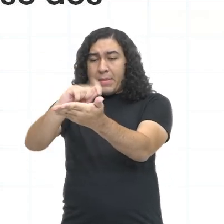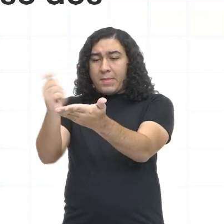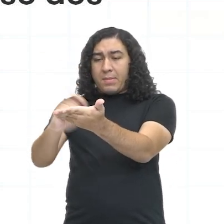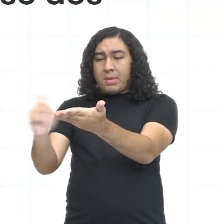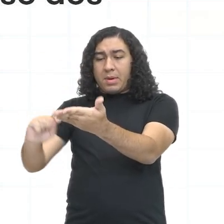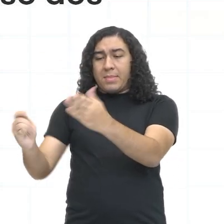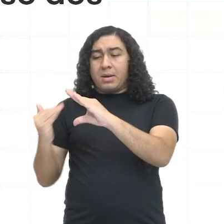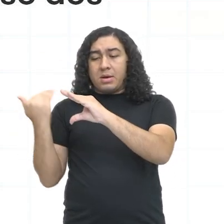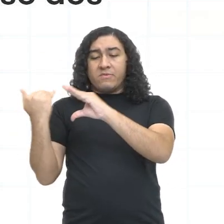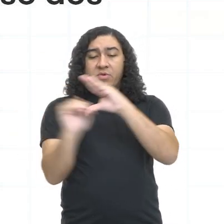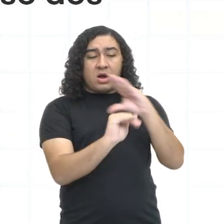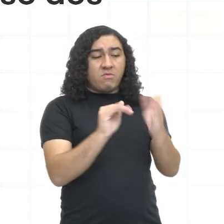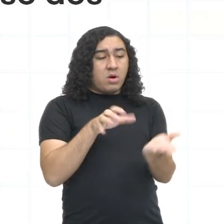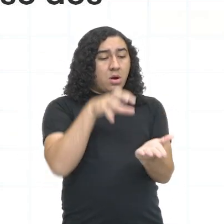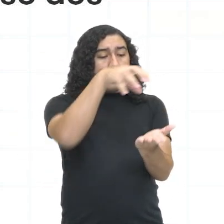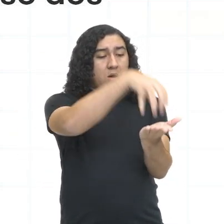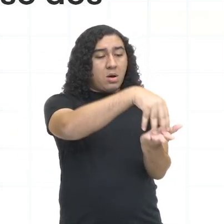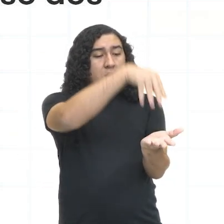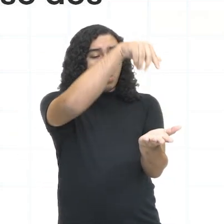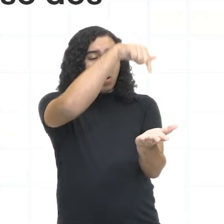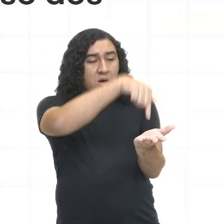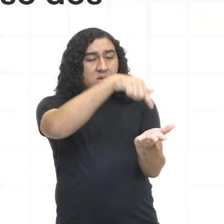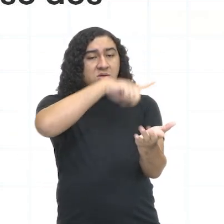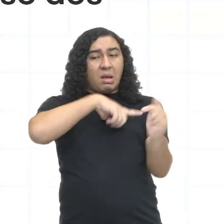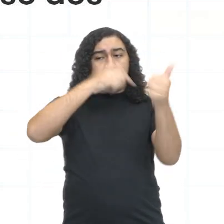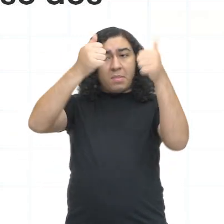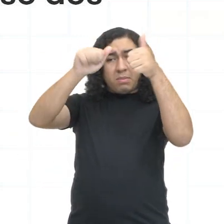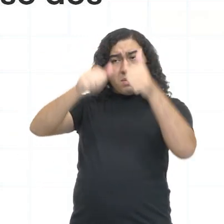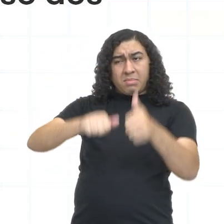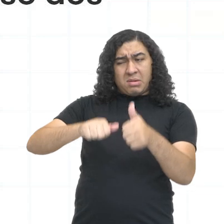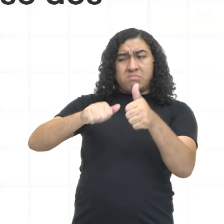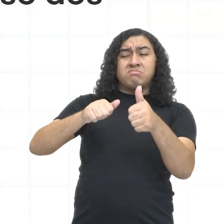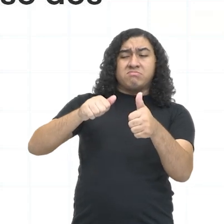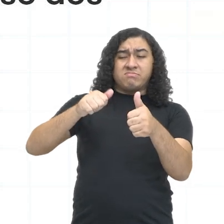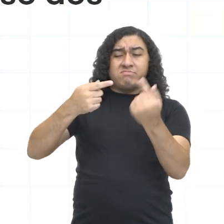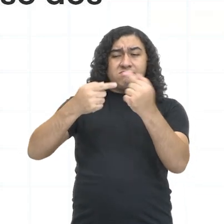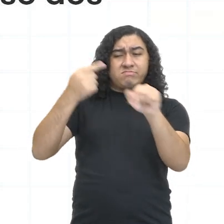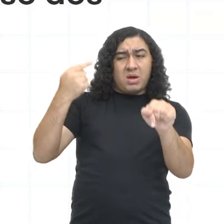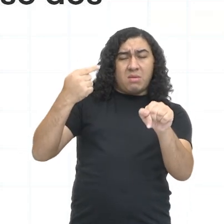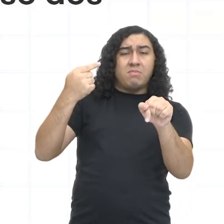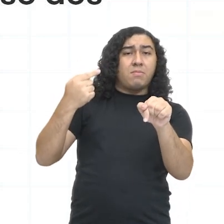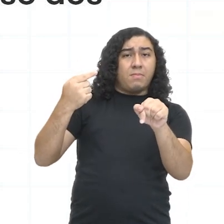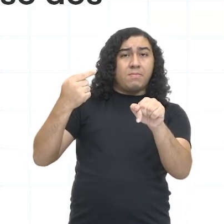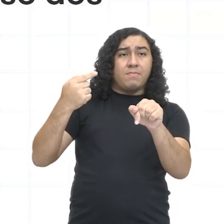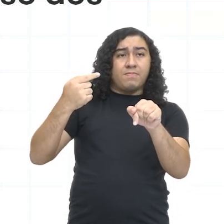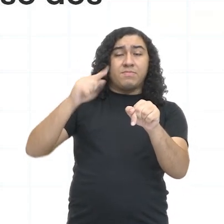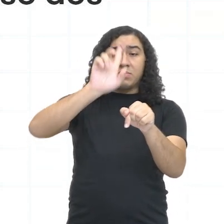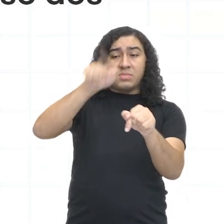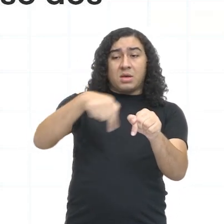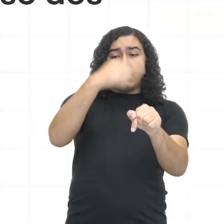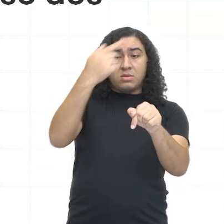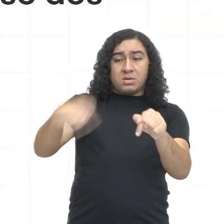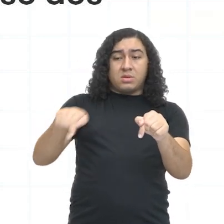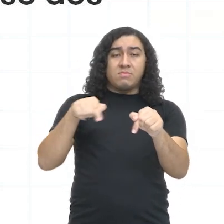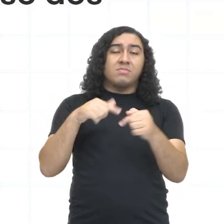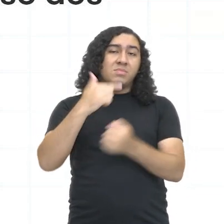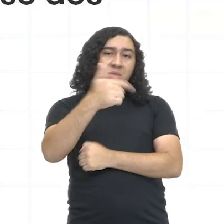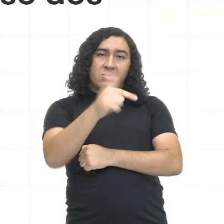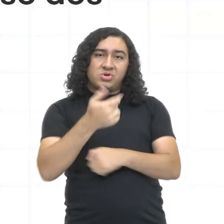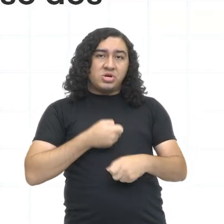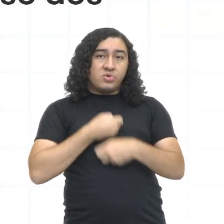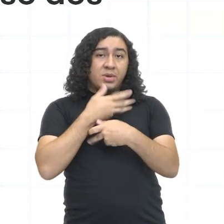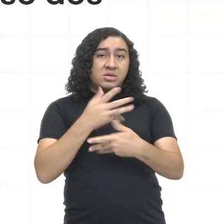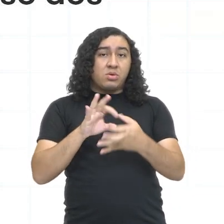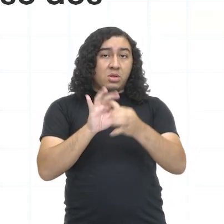de teatro e passava por esse departamento e muitas vezes eram censurados, então não havia liberdade de expressão.